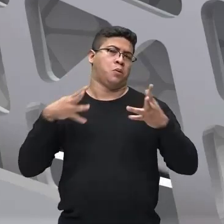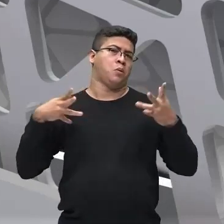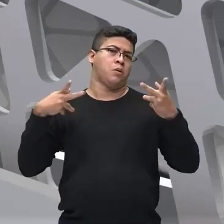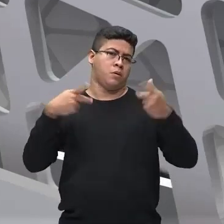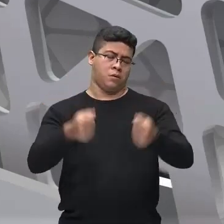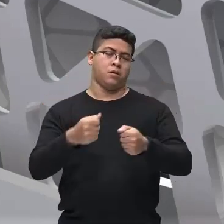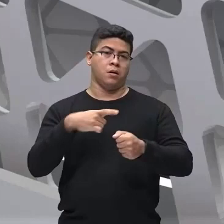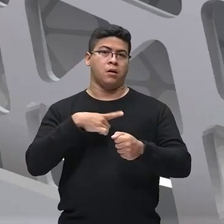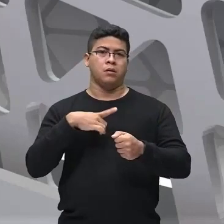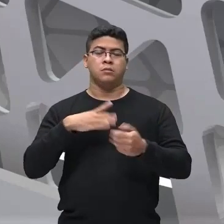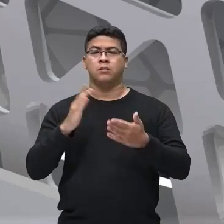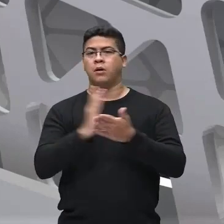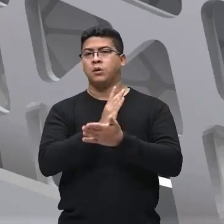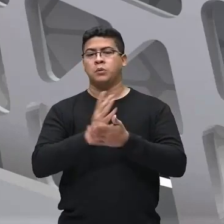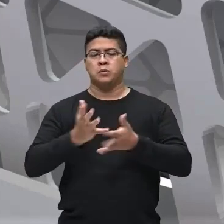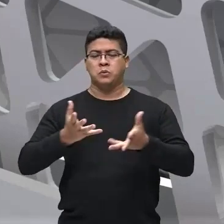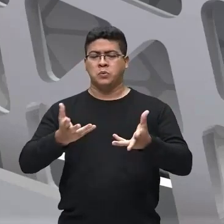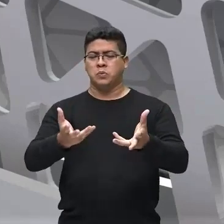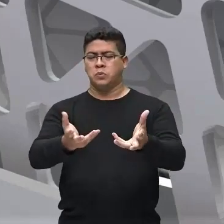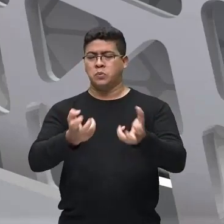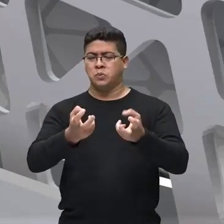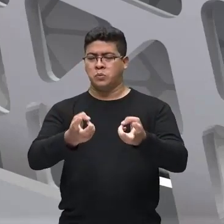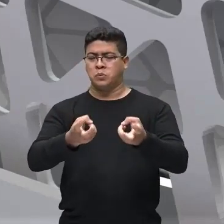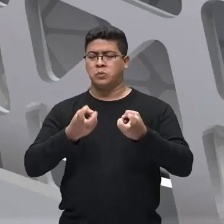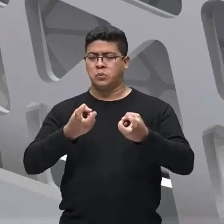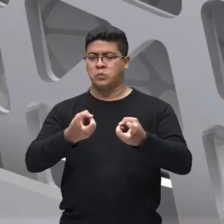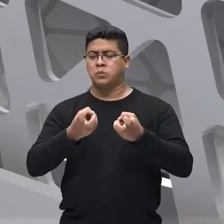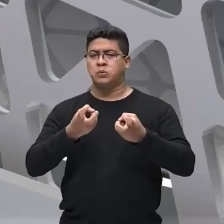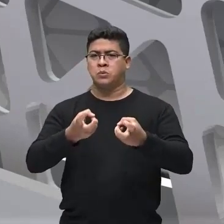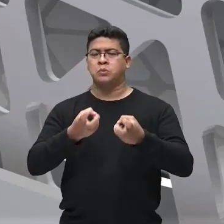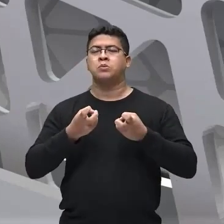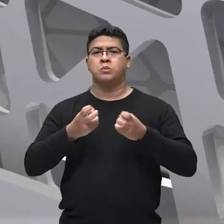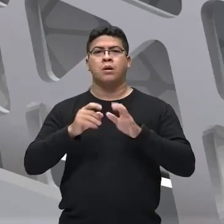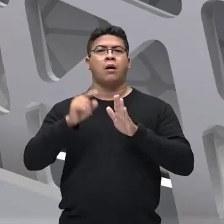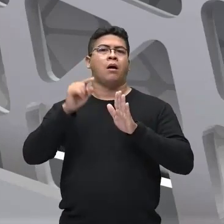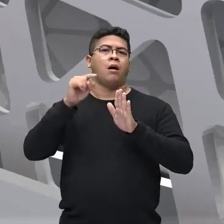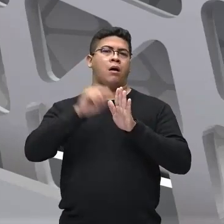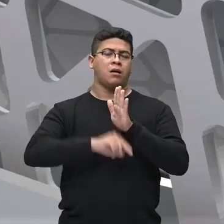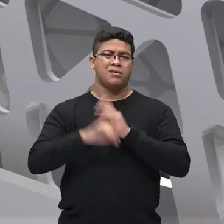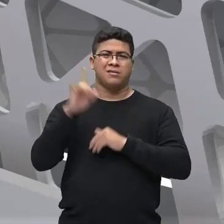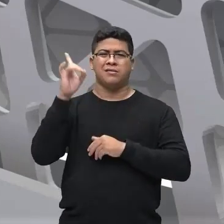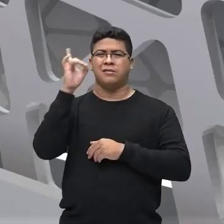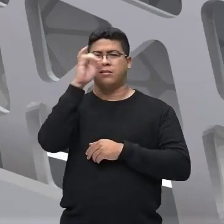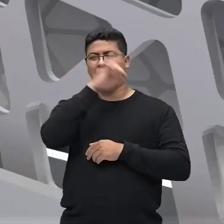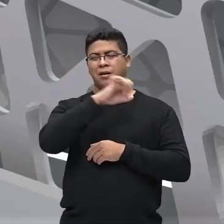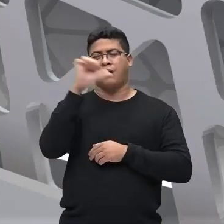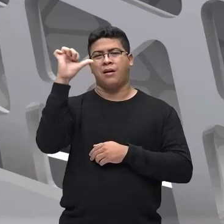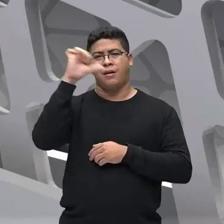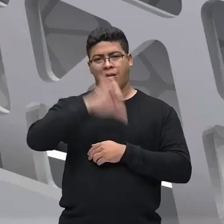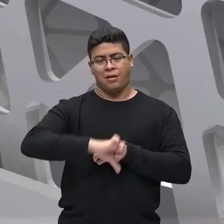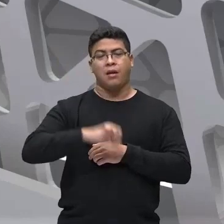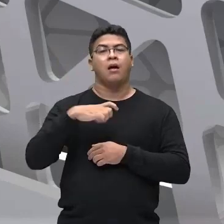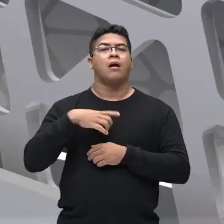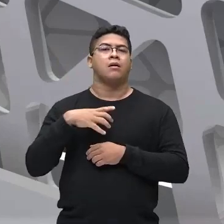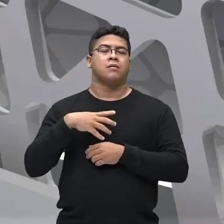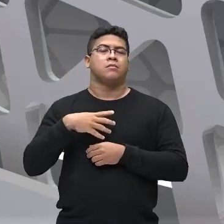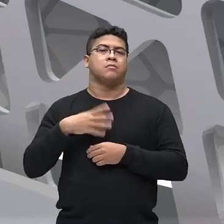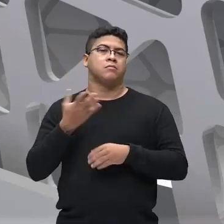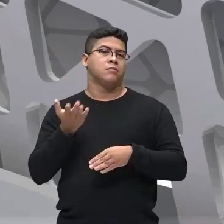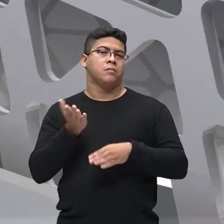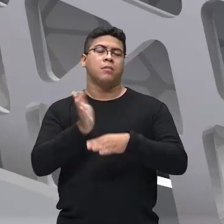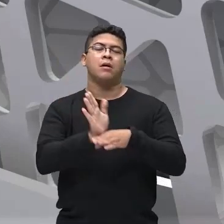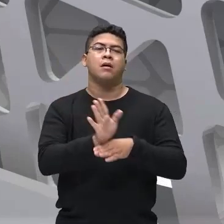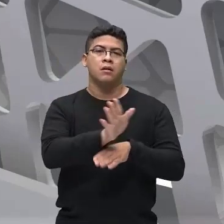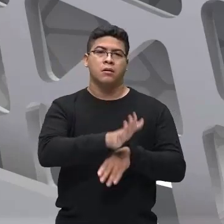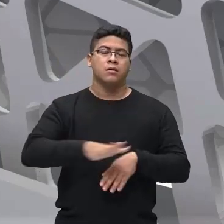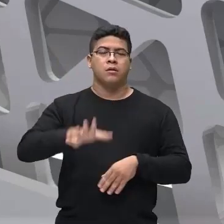algumas negatividades, e dentro dessas negatividades é difícil para nós praticar o amor e a caridade.